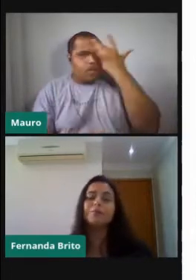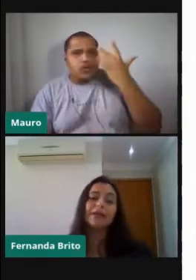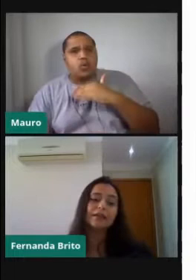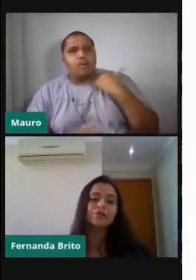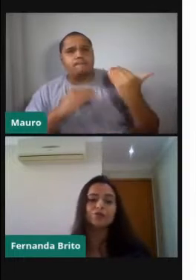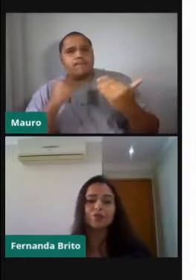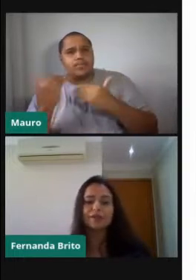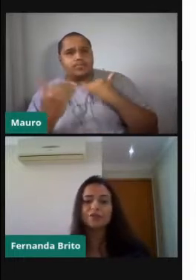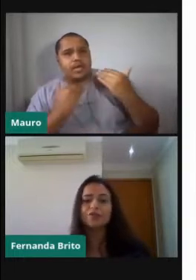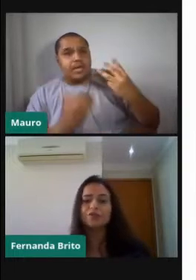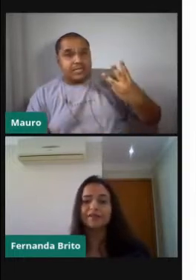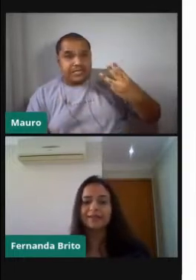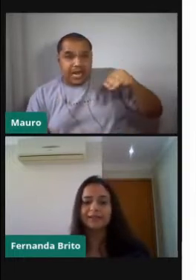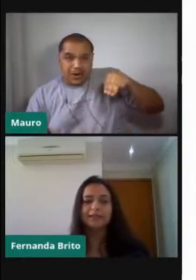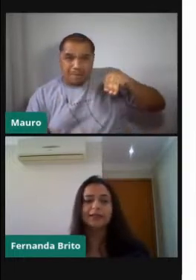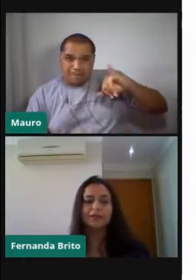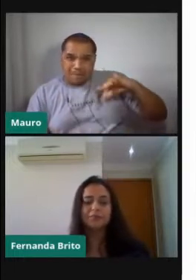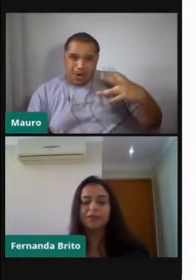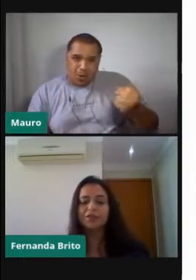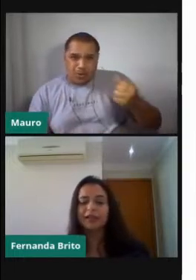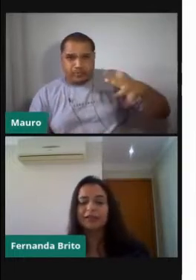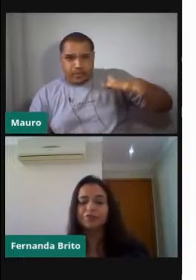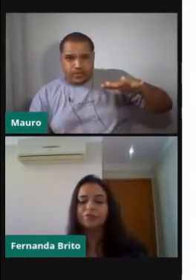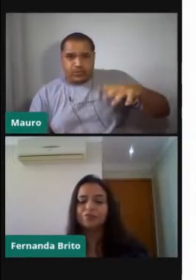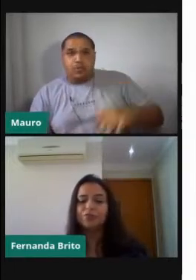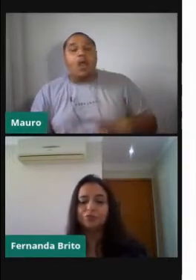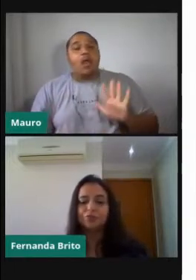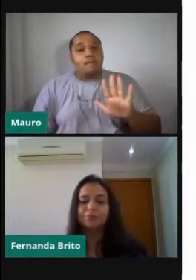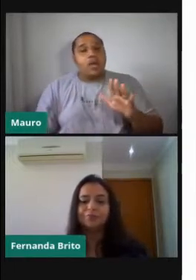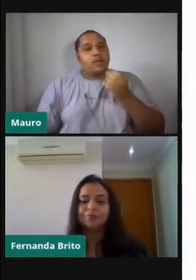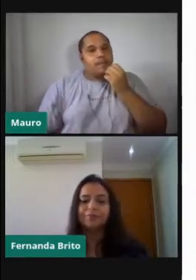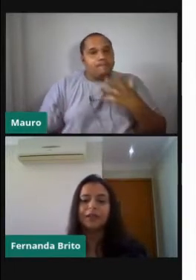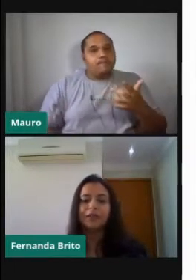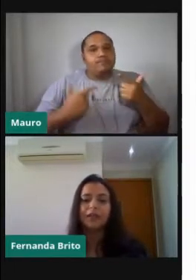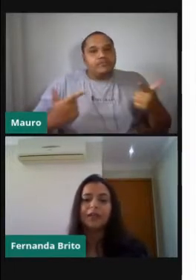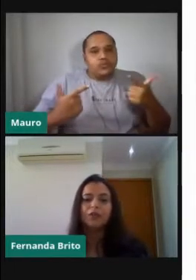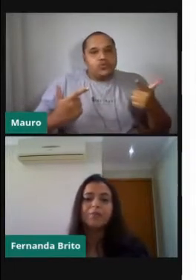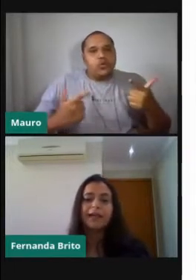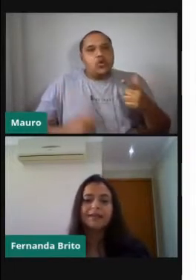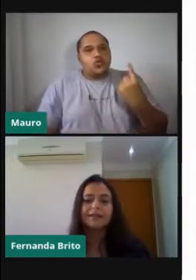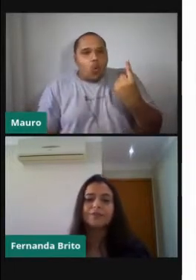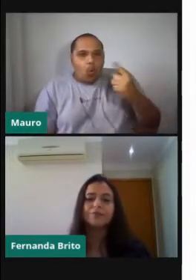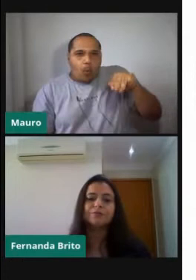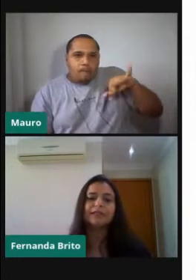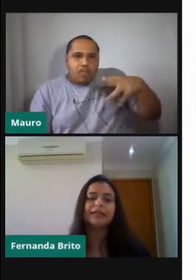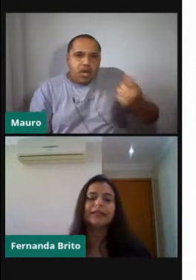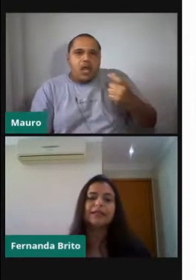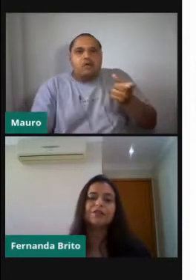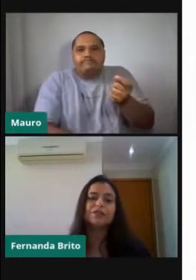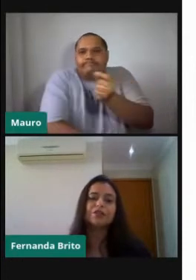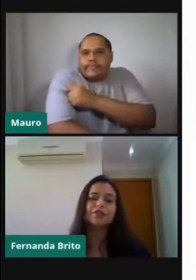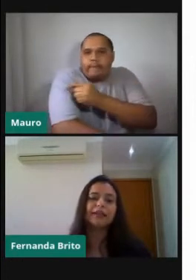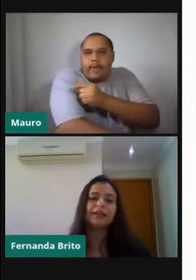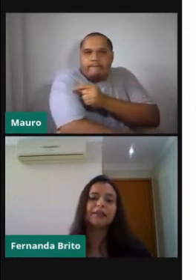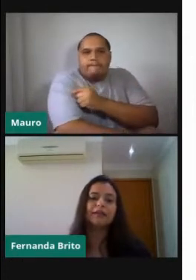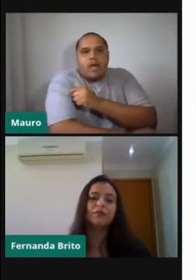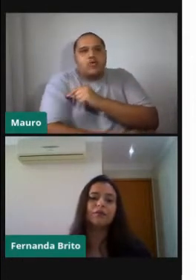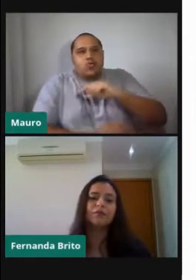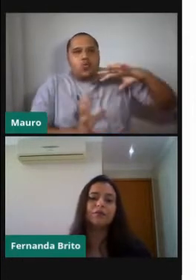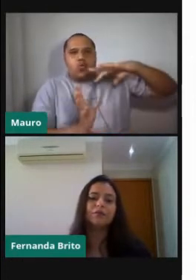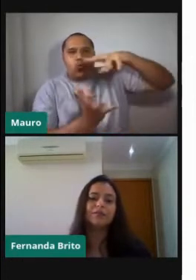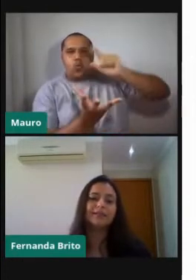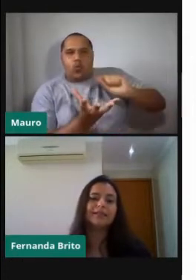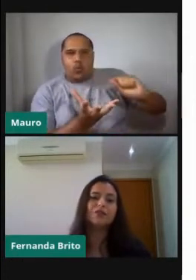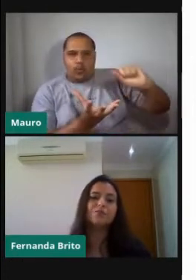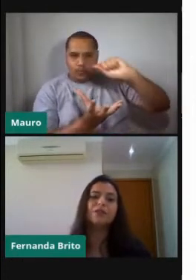bilhão de doses de vacina administradas no mundo todo. No Brasil, né, a gente tem,